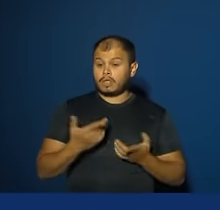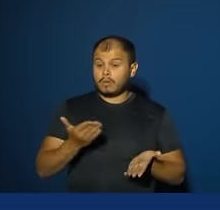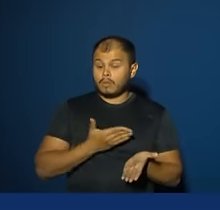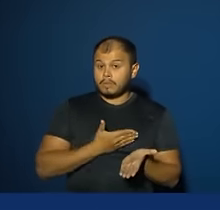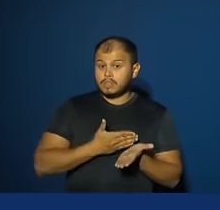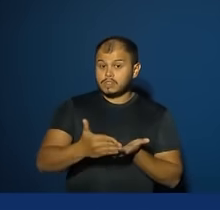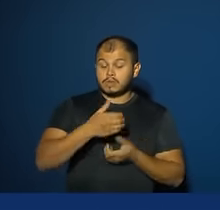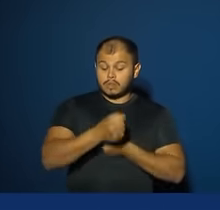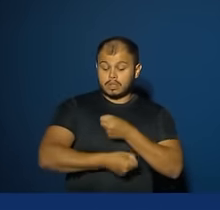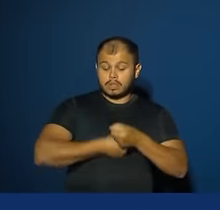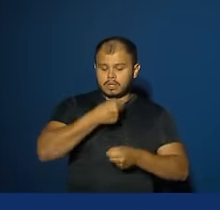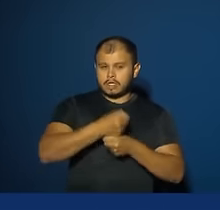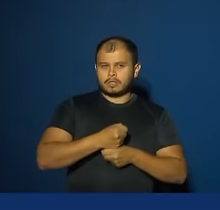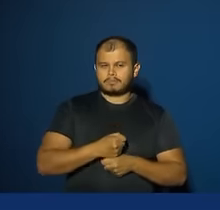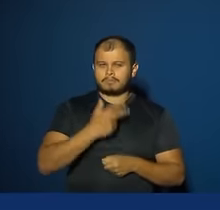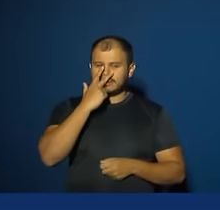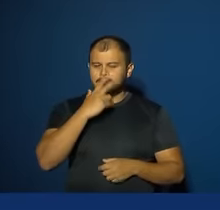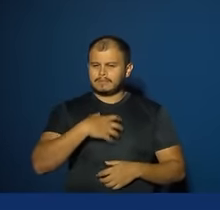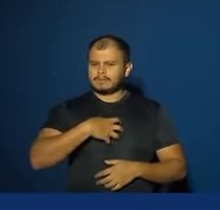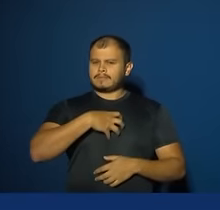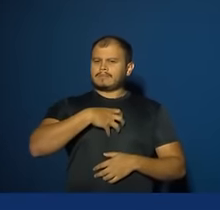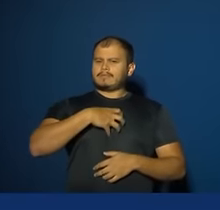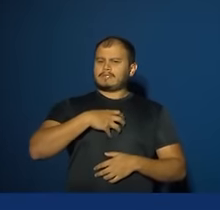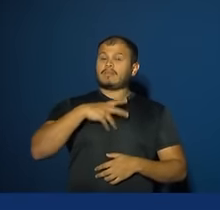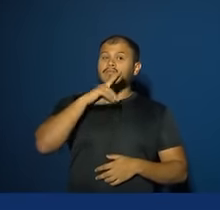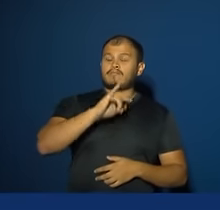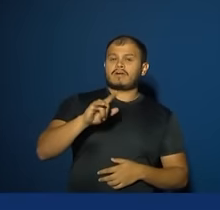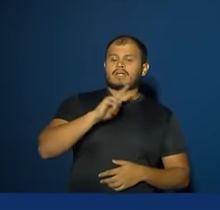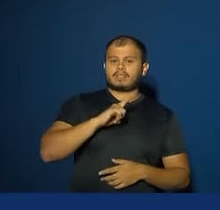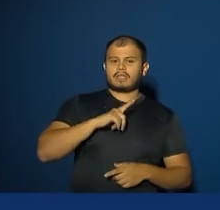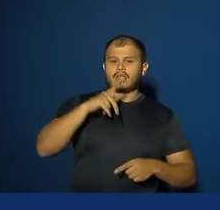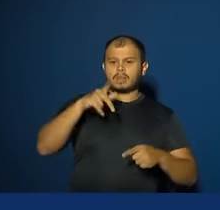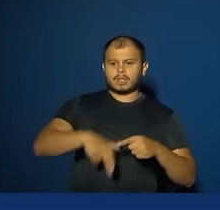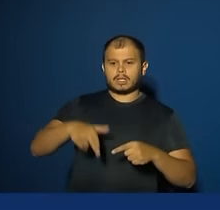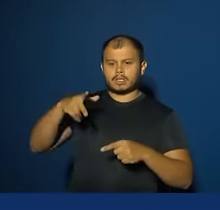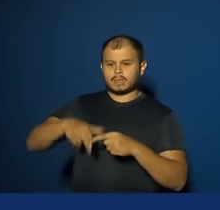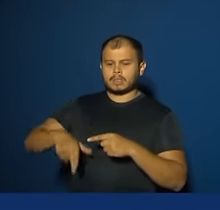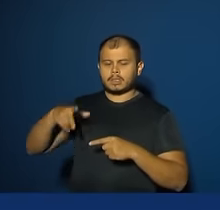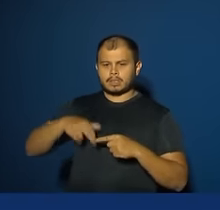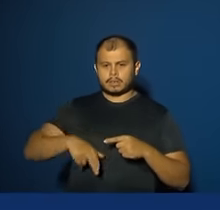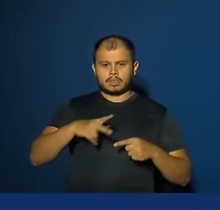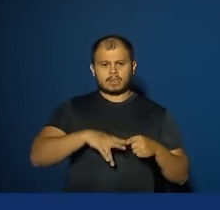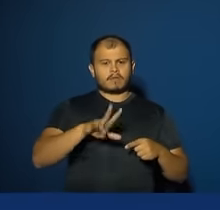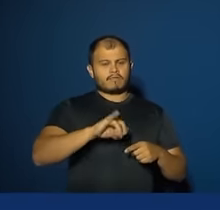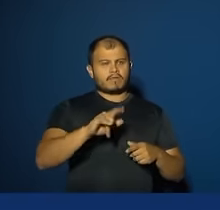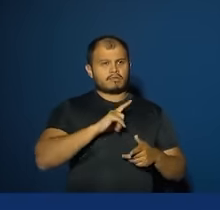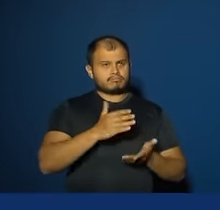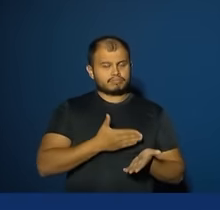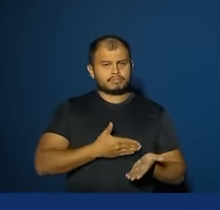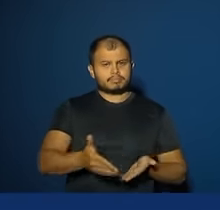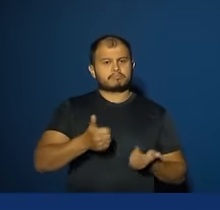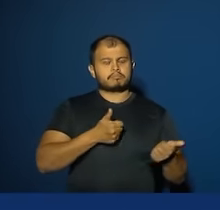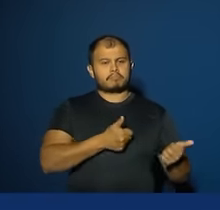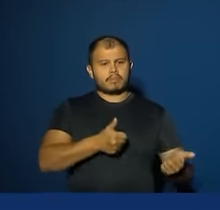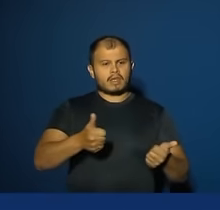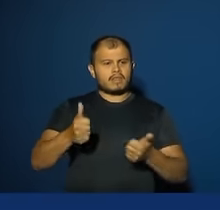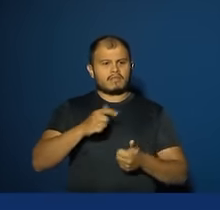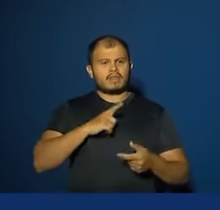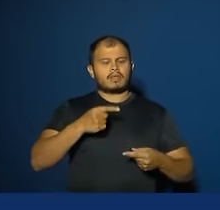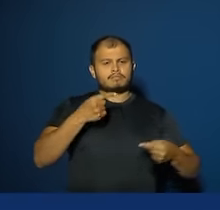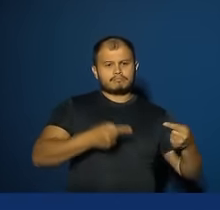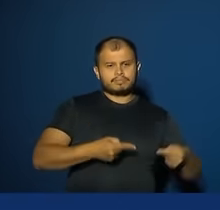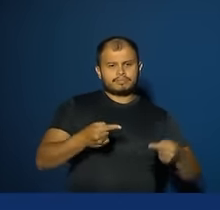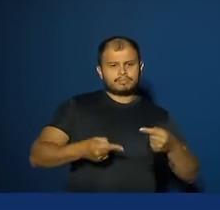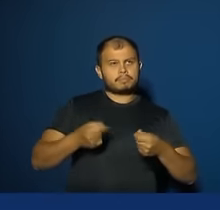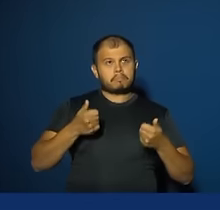ano achando que as taxas iriam ser cortadas, a inflação reagiria de uma forma decente e a discussão era se haveria um hard